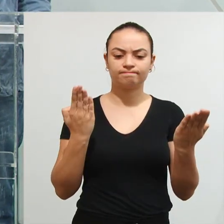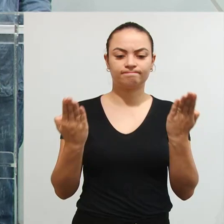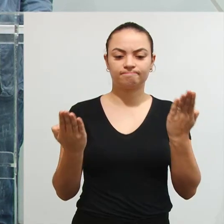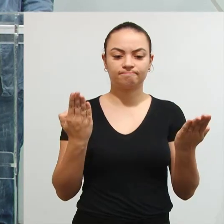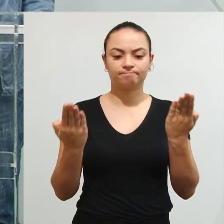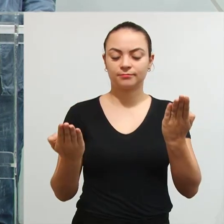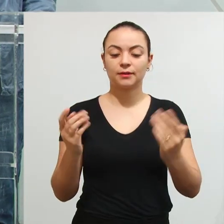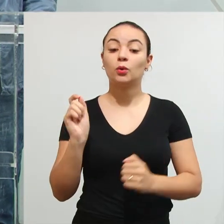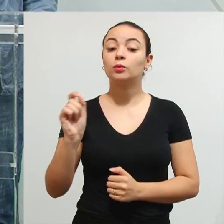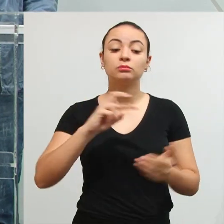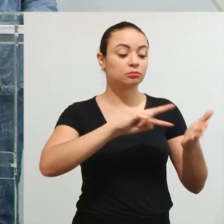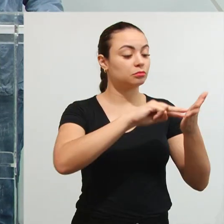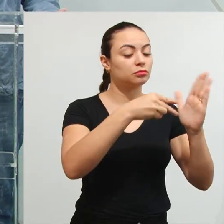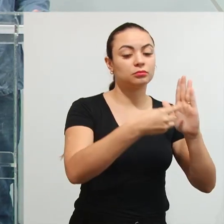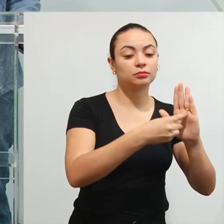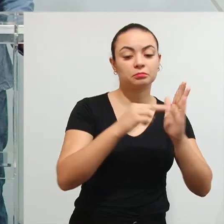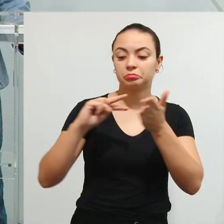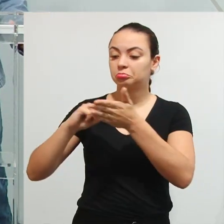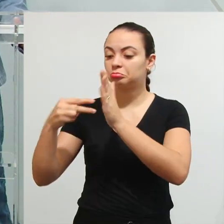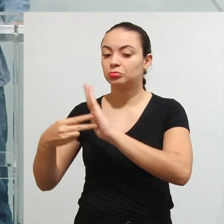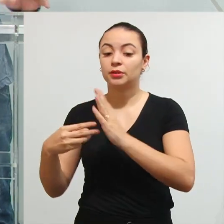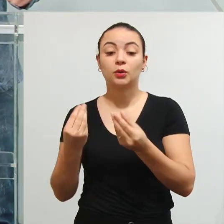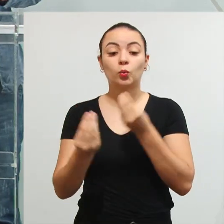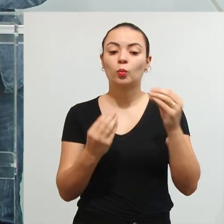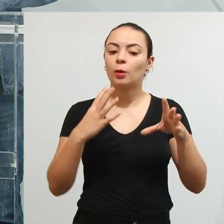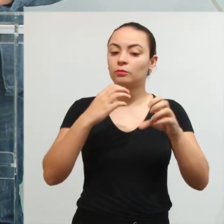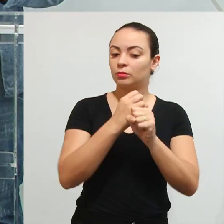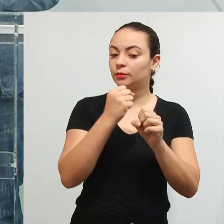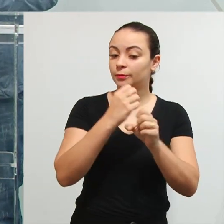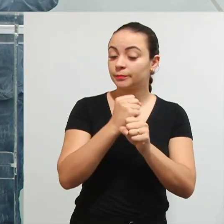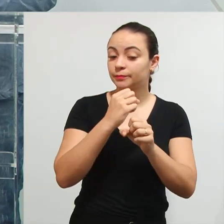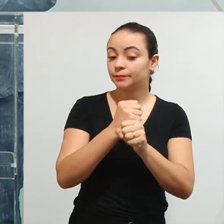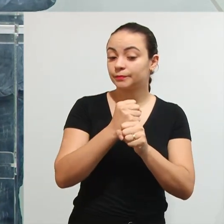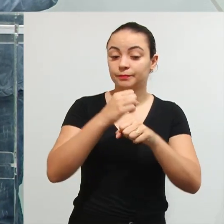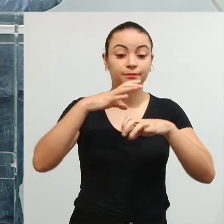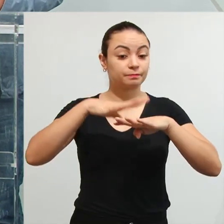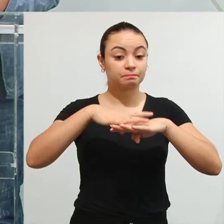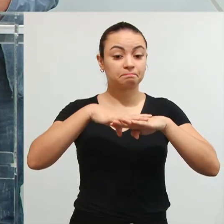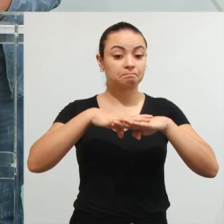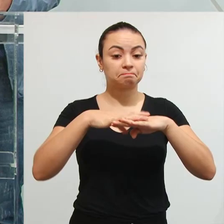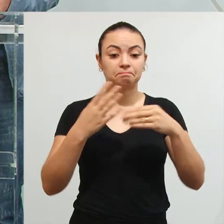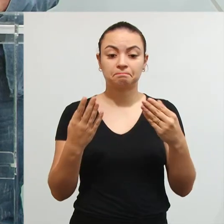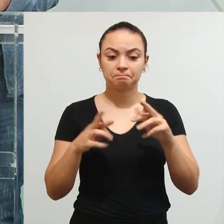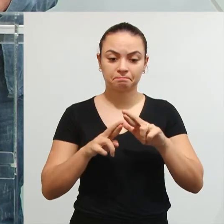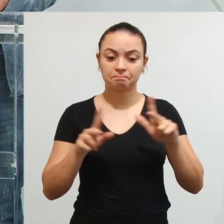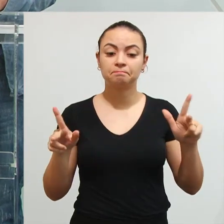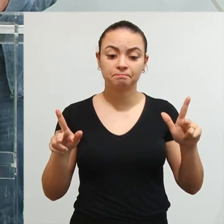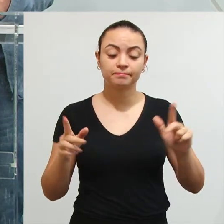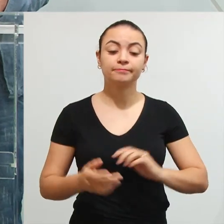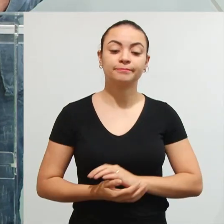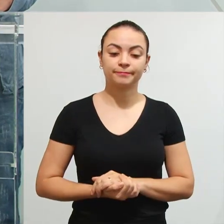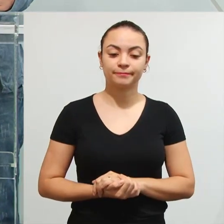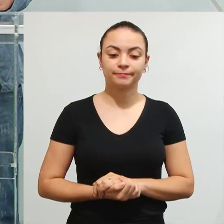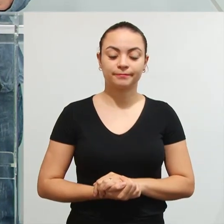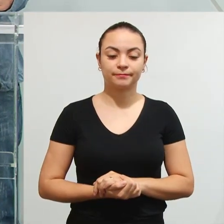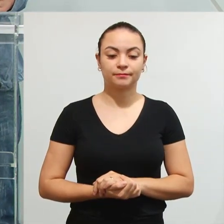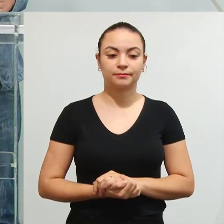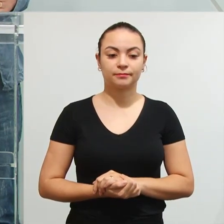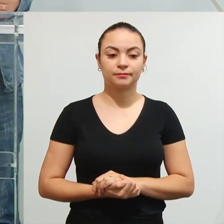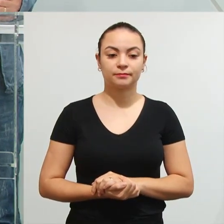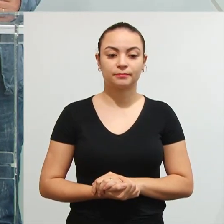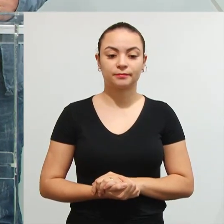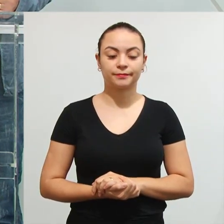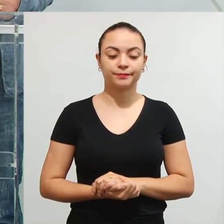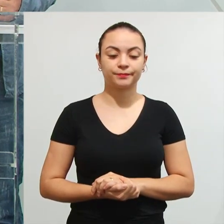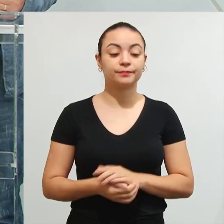de um empréstimo? Além disso, é usual, quando se fala de taxa de juros, você relacionar ela a um